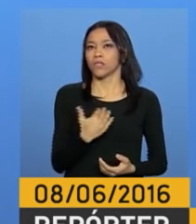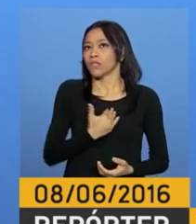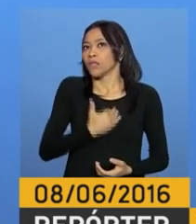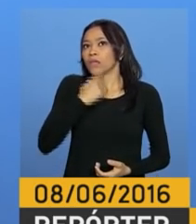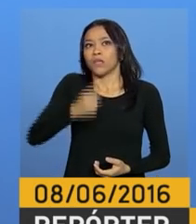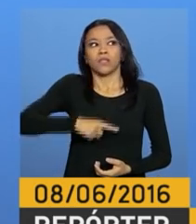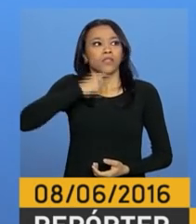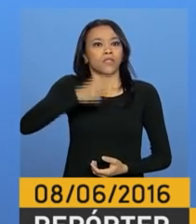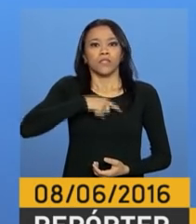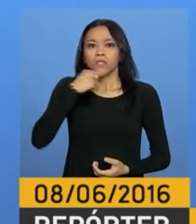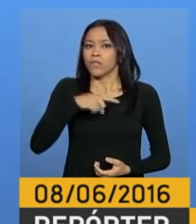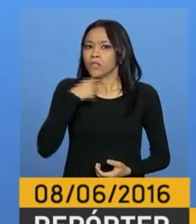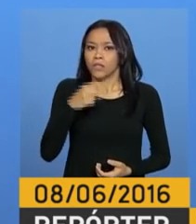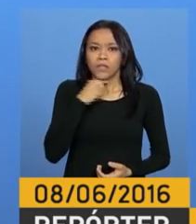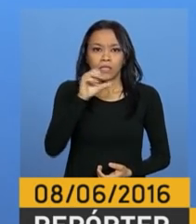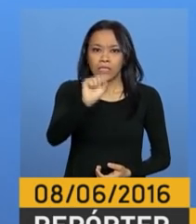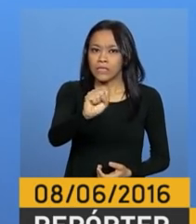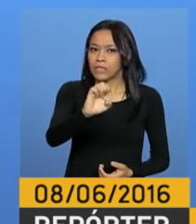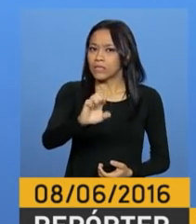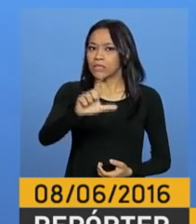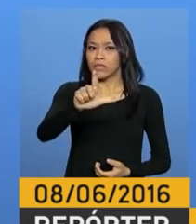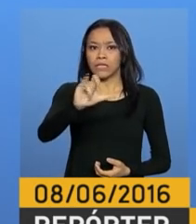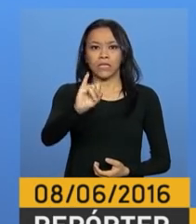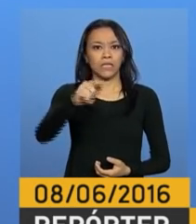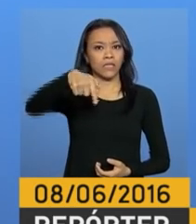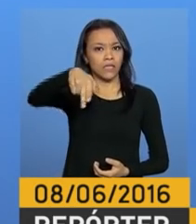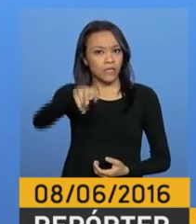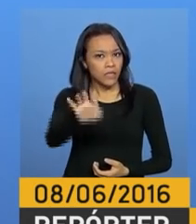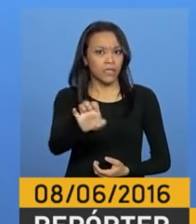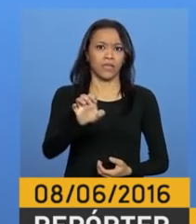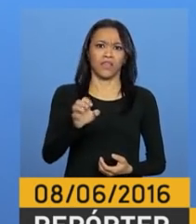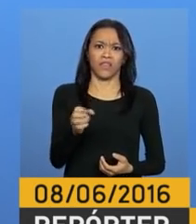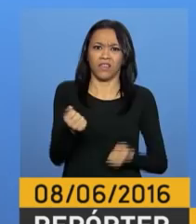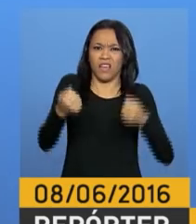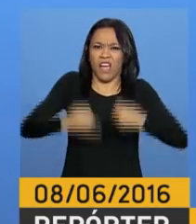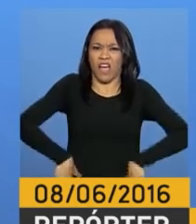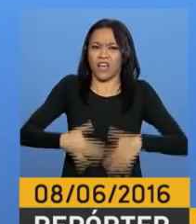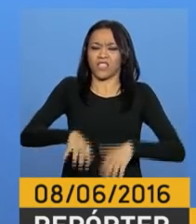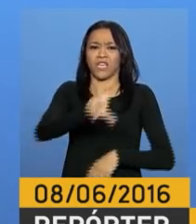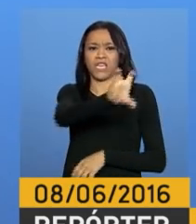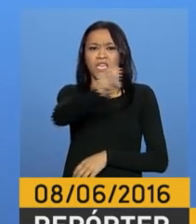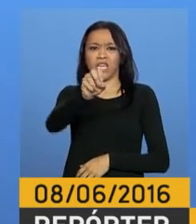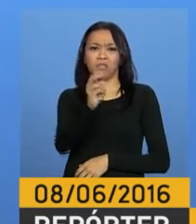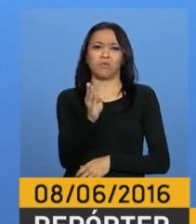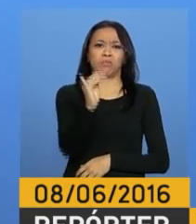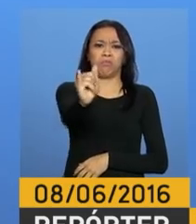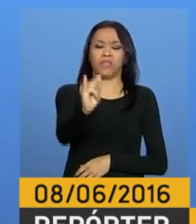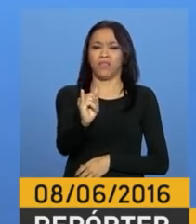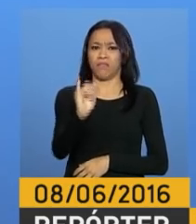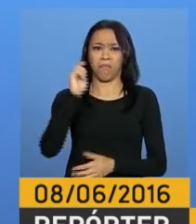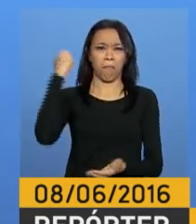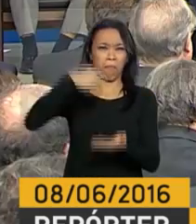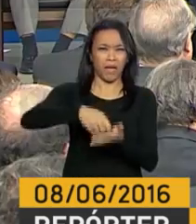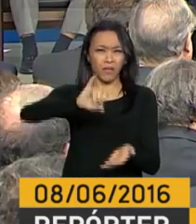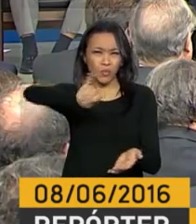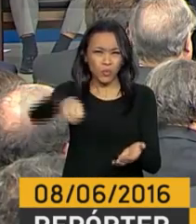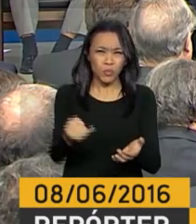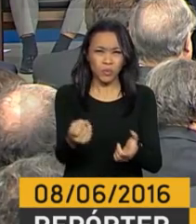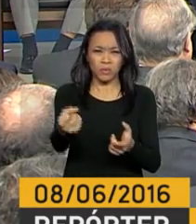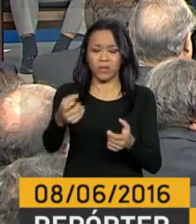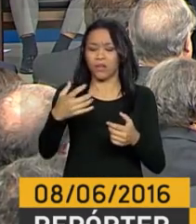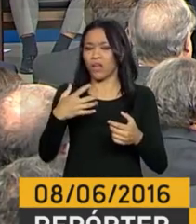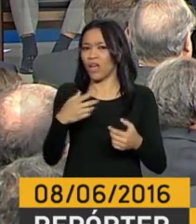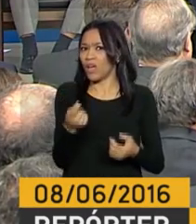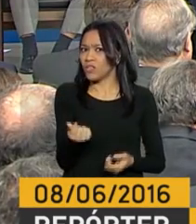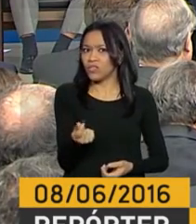em 14% e o governo gasta mais que 500 bilhões por ano de pagamento de juros é muito dinheiro num